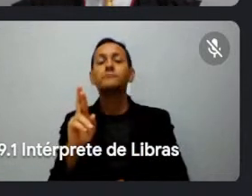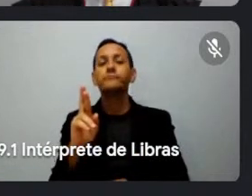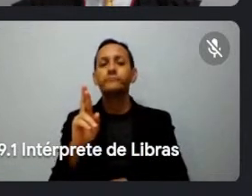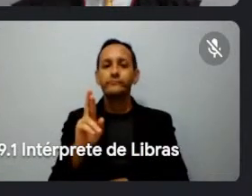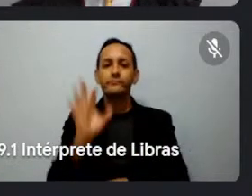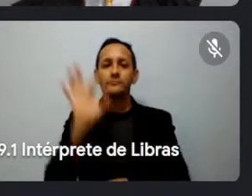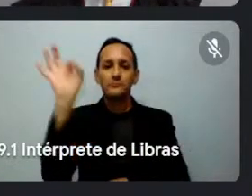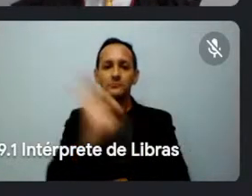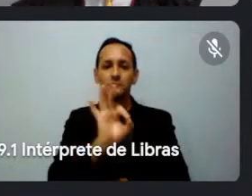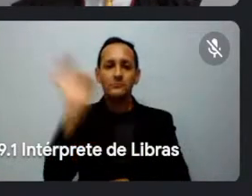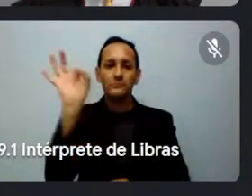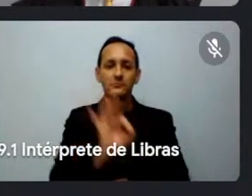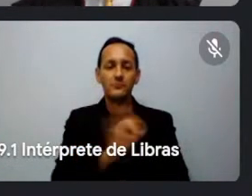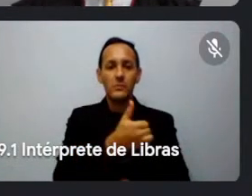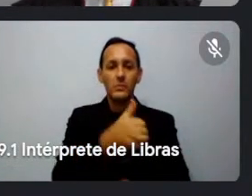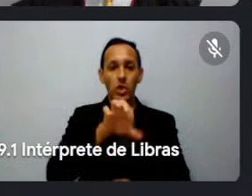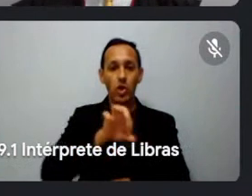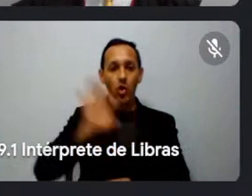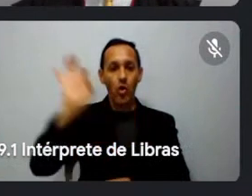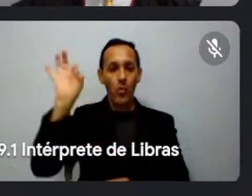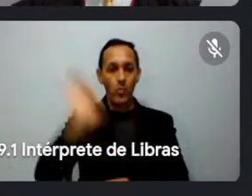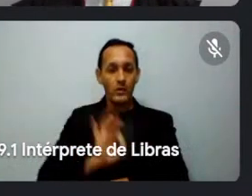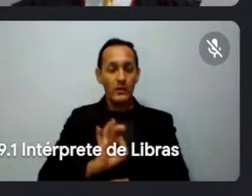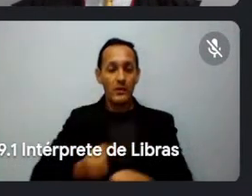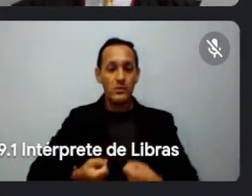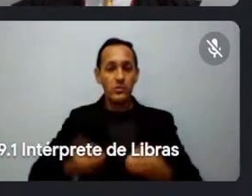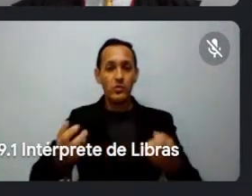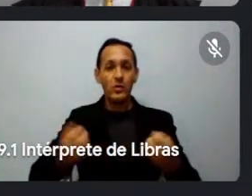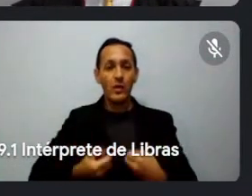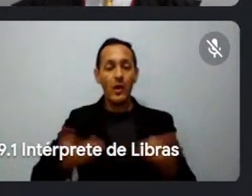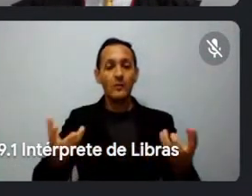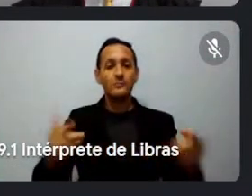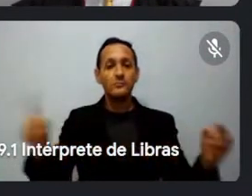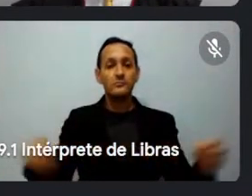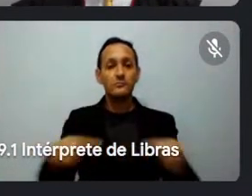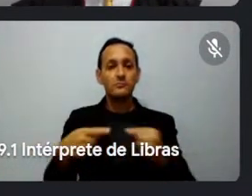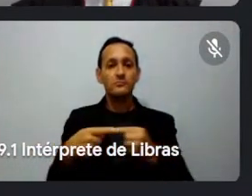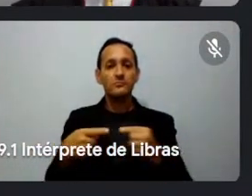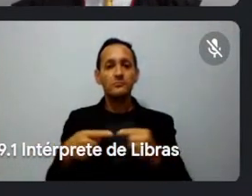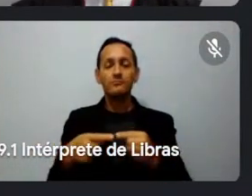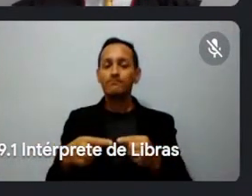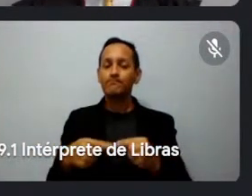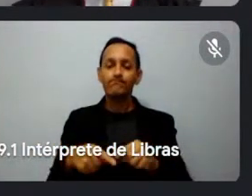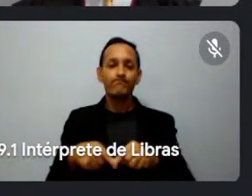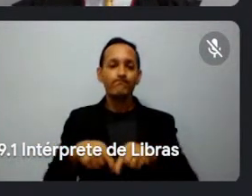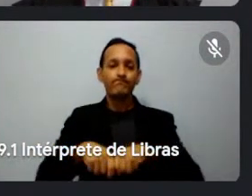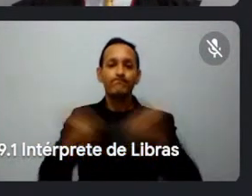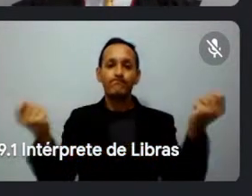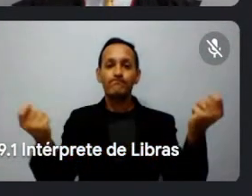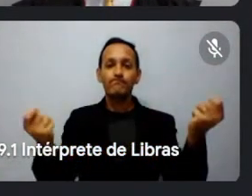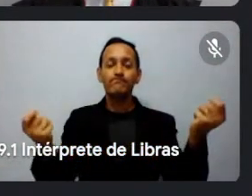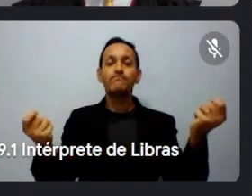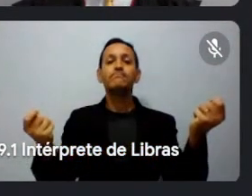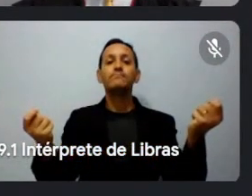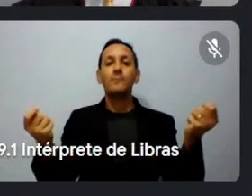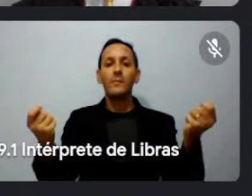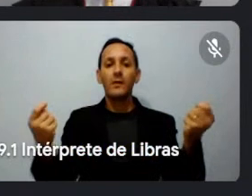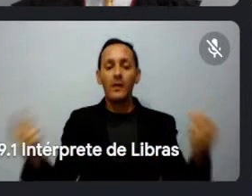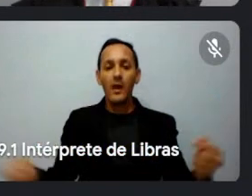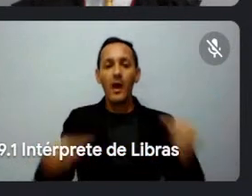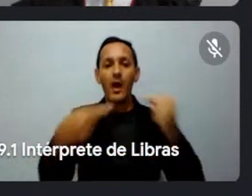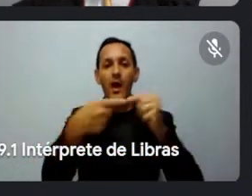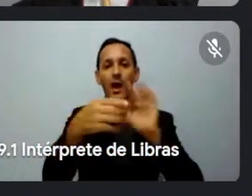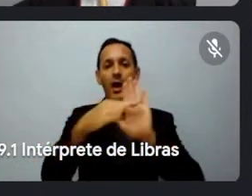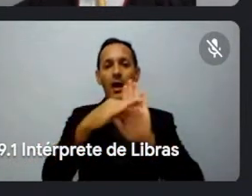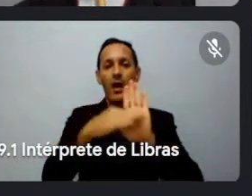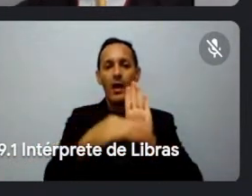principalmente atingir dezenove por cento do total de gastos então é a torna-se em viável a aplicação a possível aplicação dos